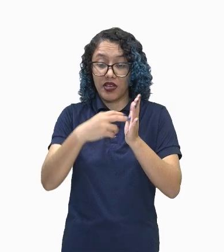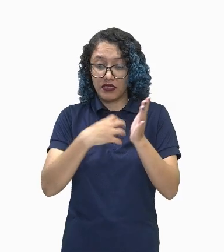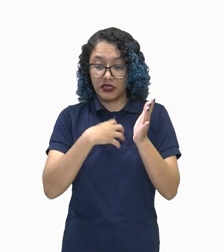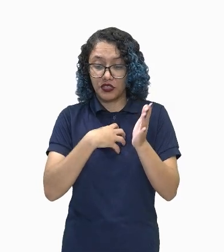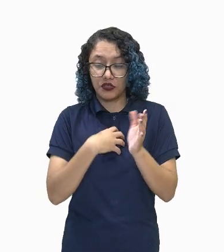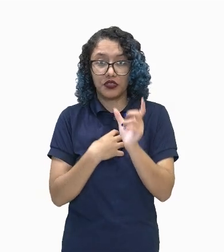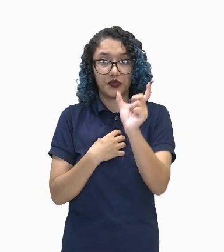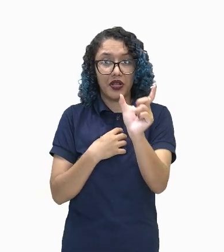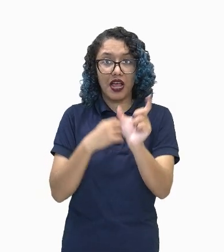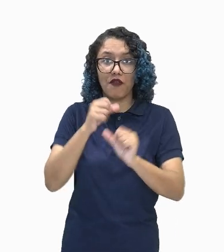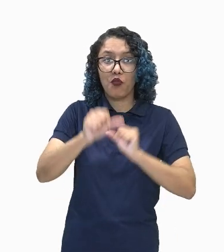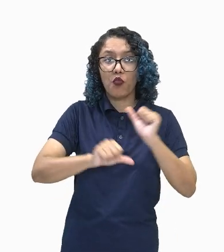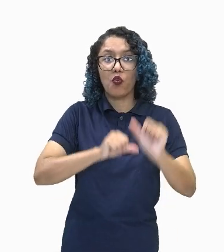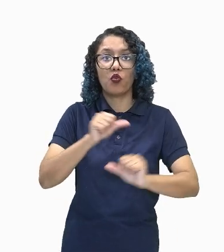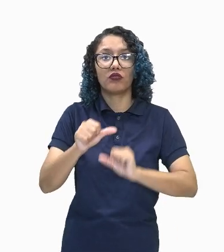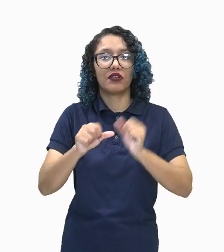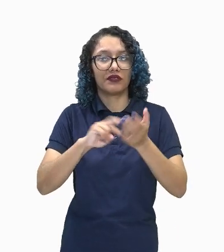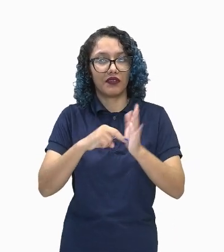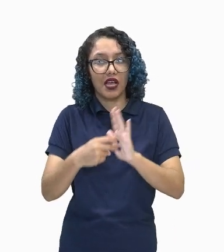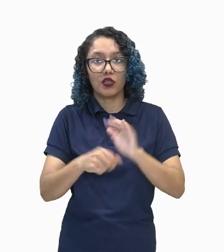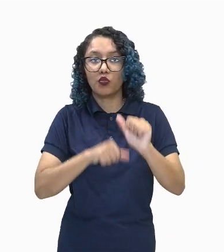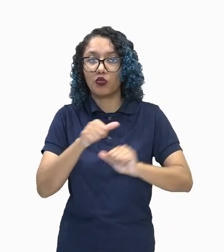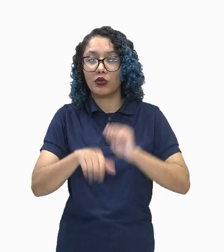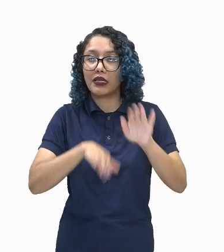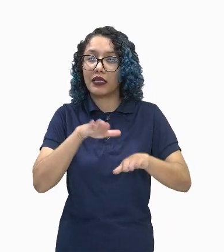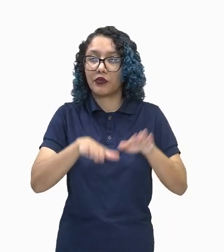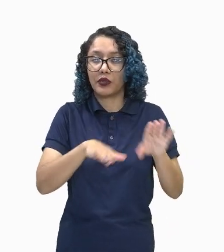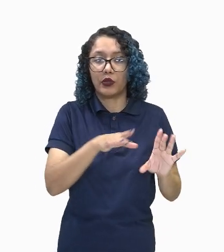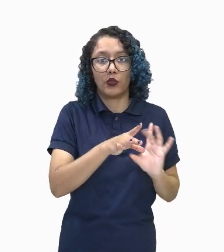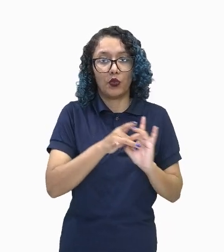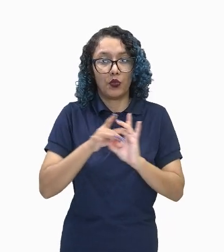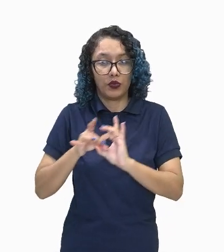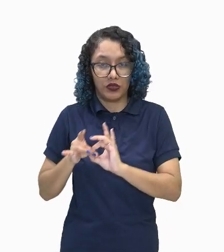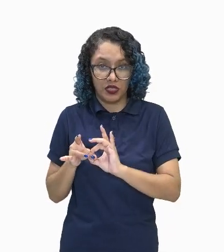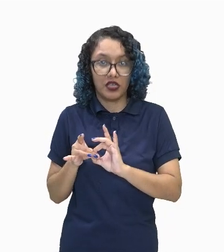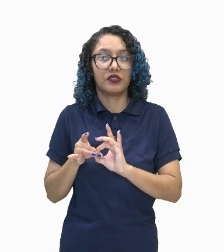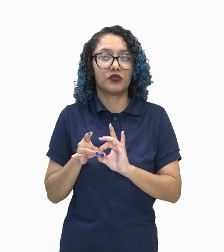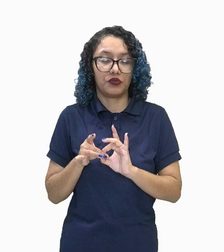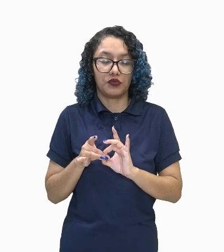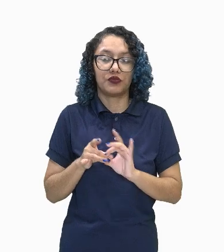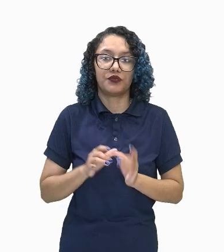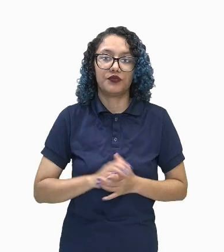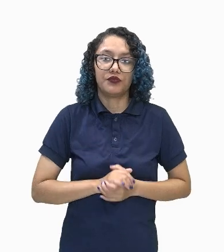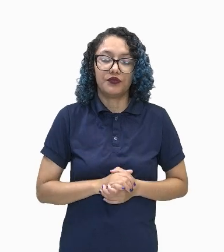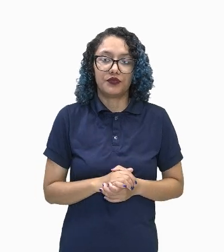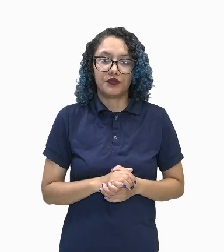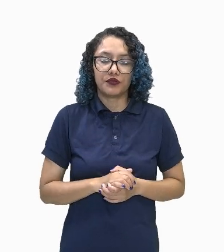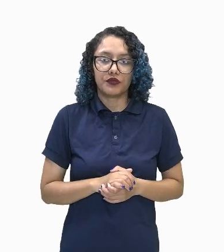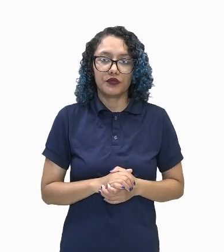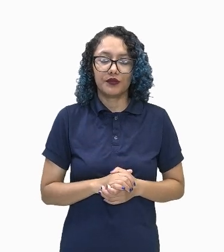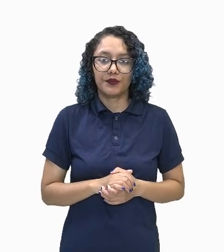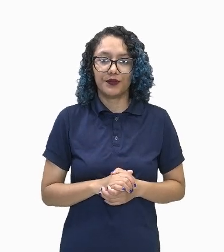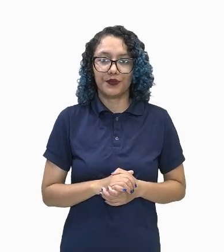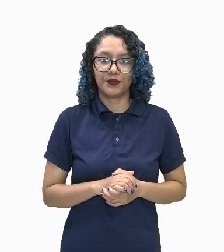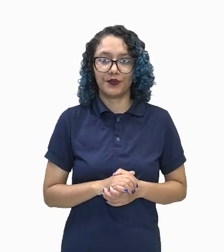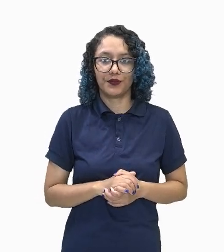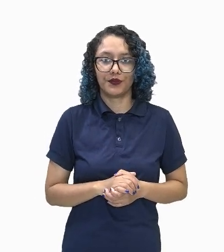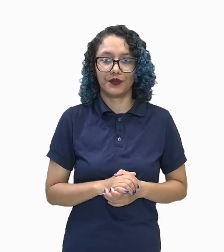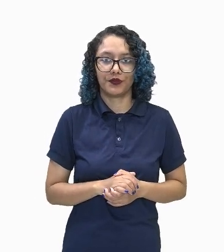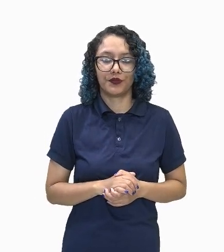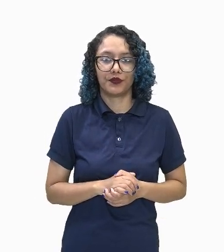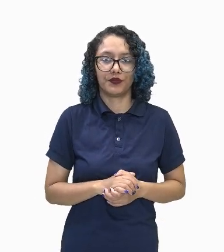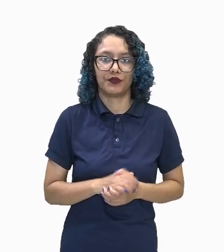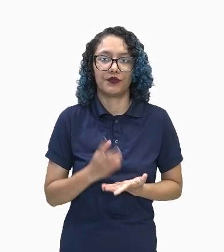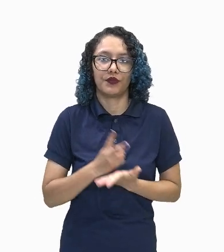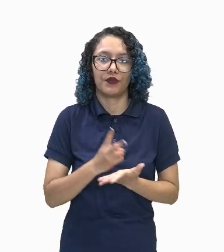se modificam dependendo do contexto em que elas estão inseridas? Então, é isso. E as figuras